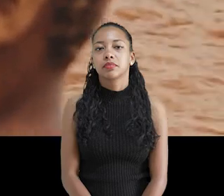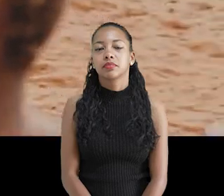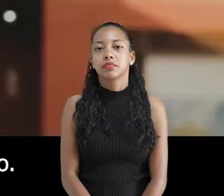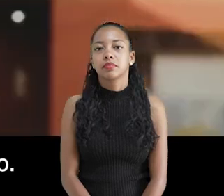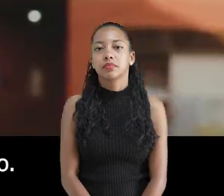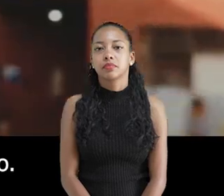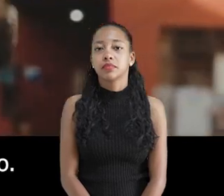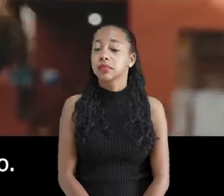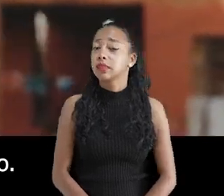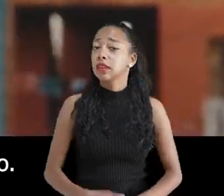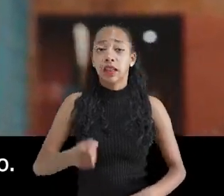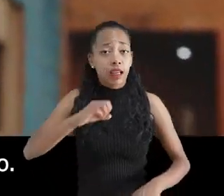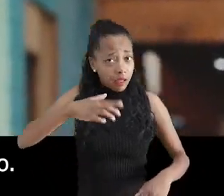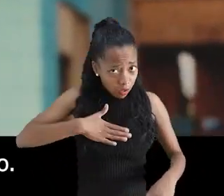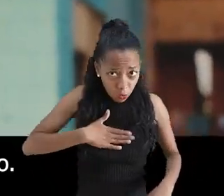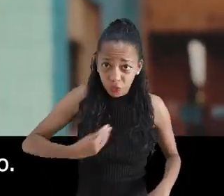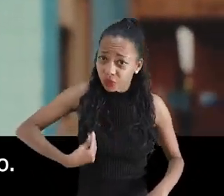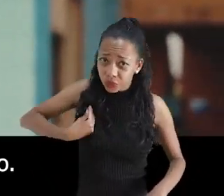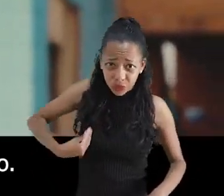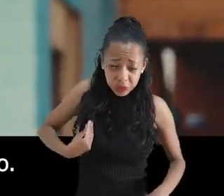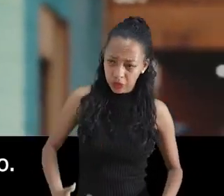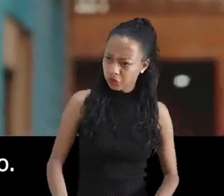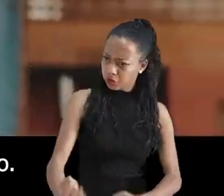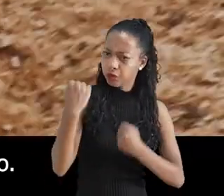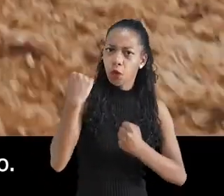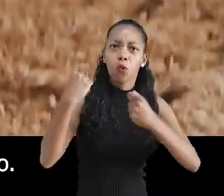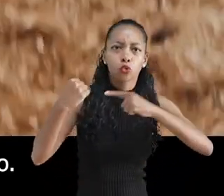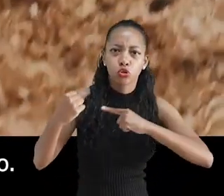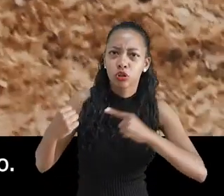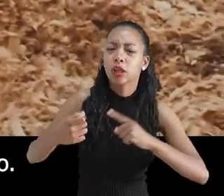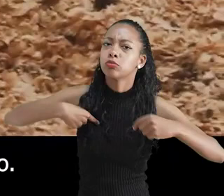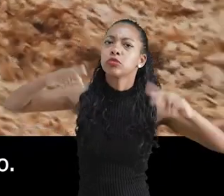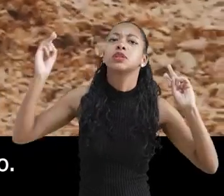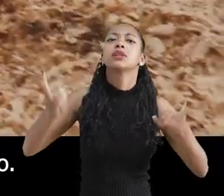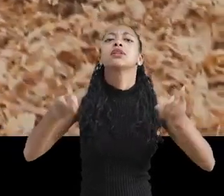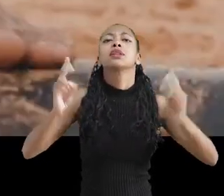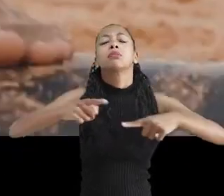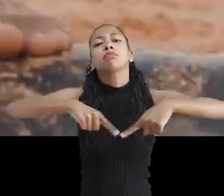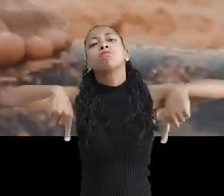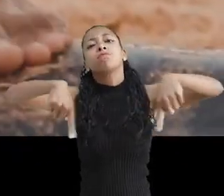treinar enquanto eu tiver força e eu existir vai existir serr n preparo